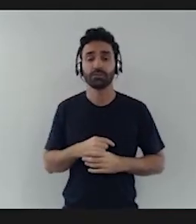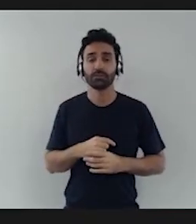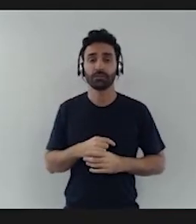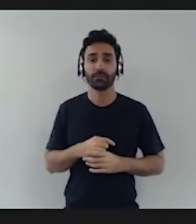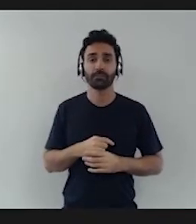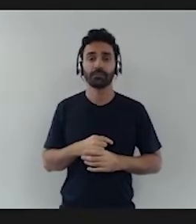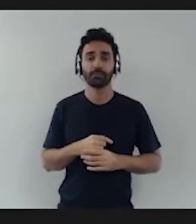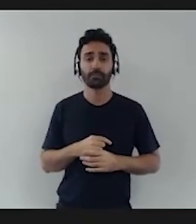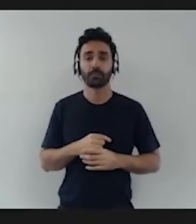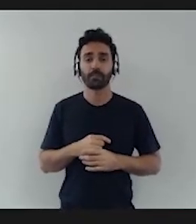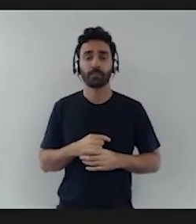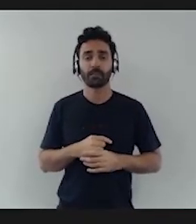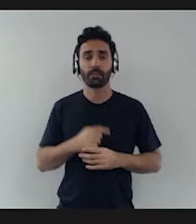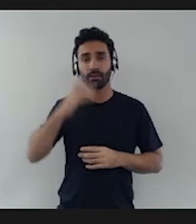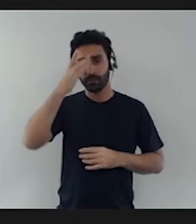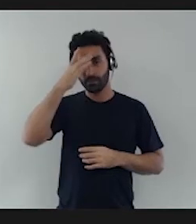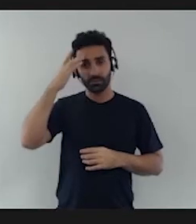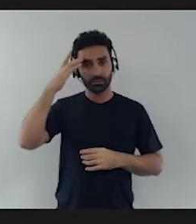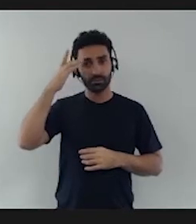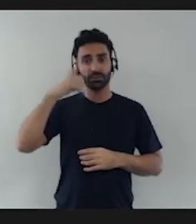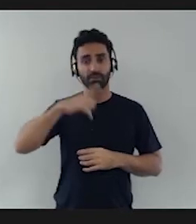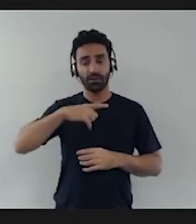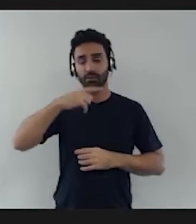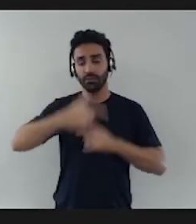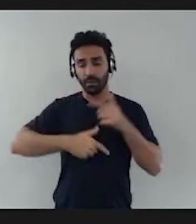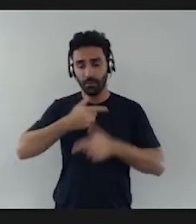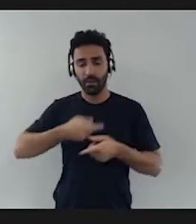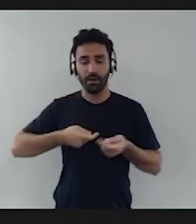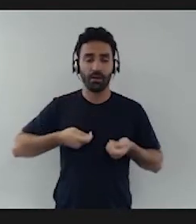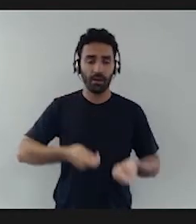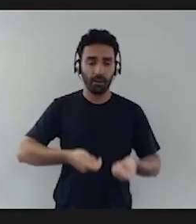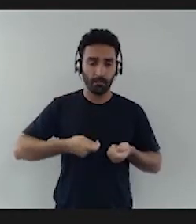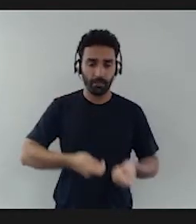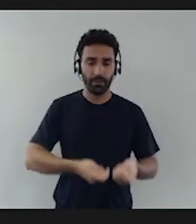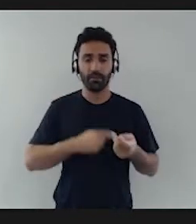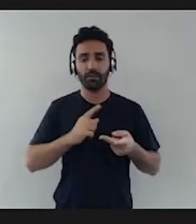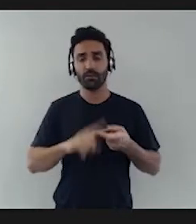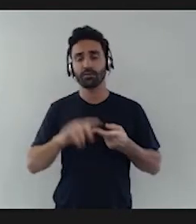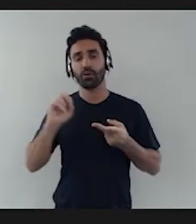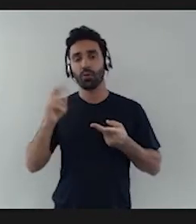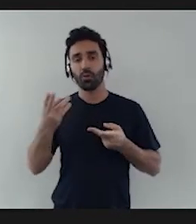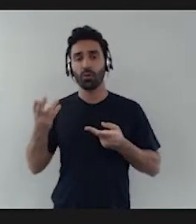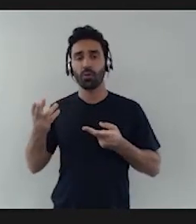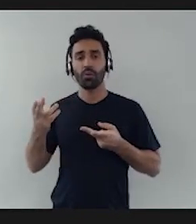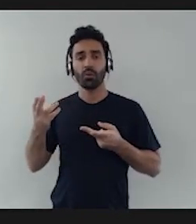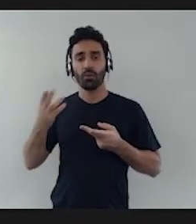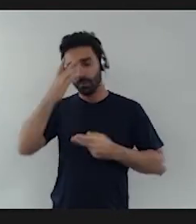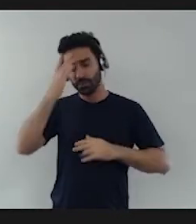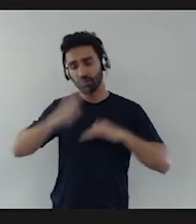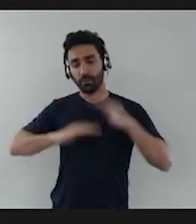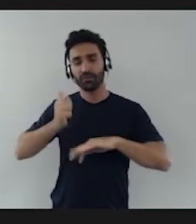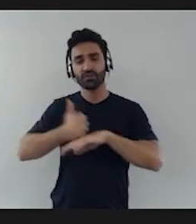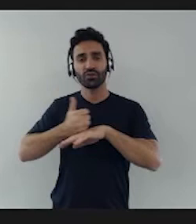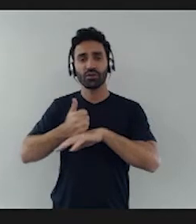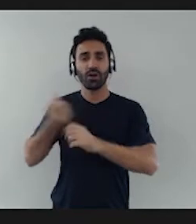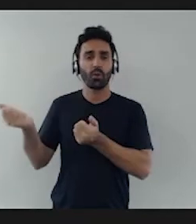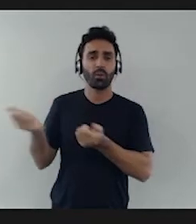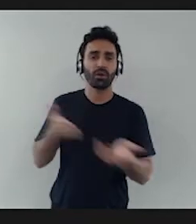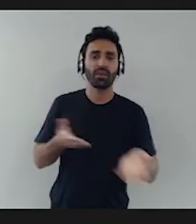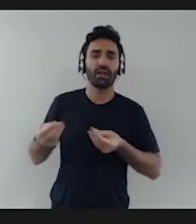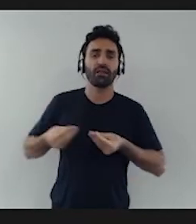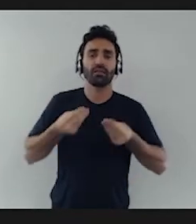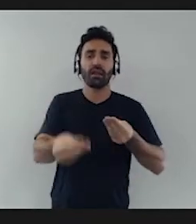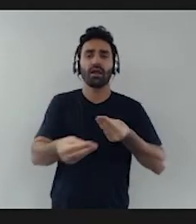que exercem trabalhos, que são trabalhos de limpeza, que são os entregadores, que foram extremamente demandados nesse período,